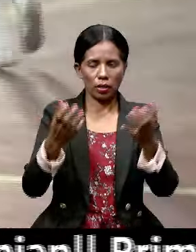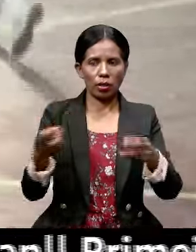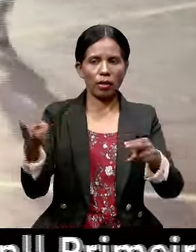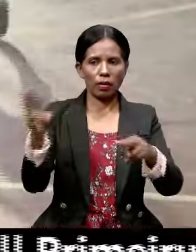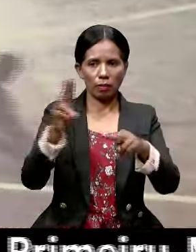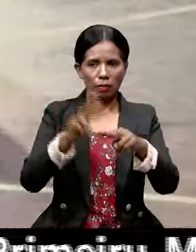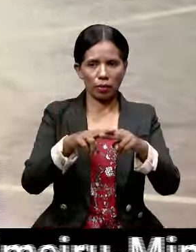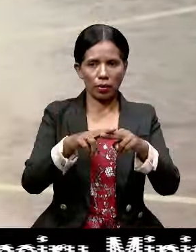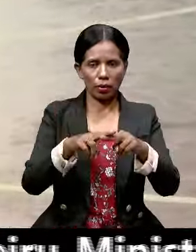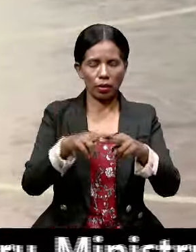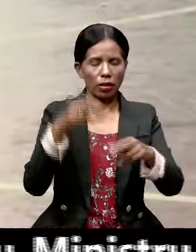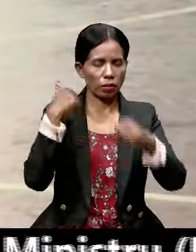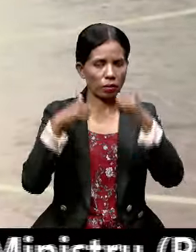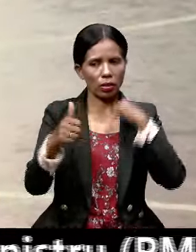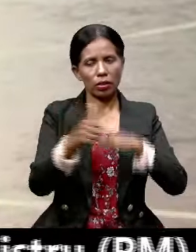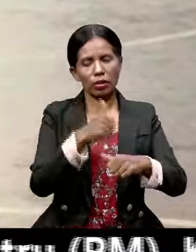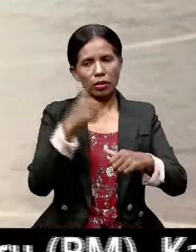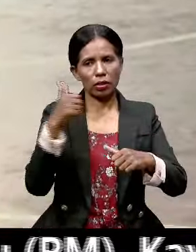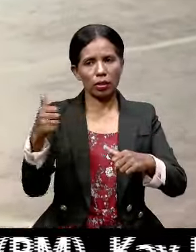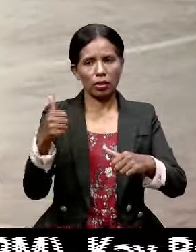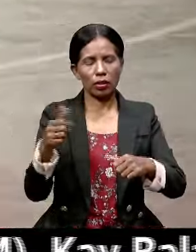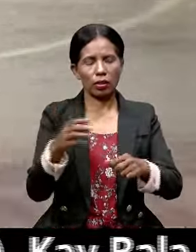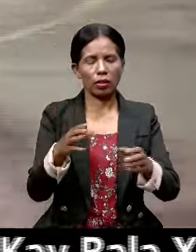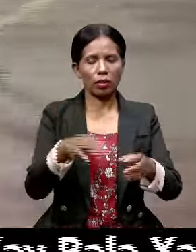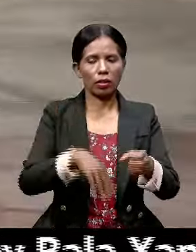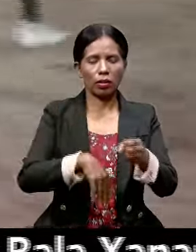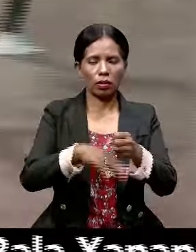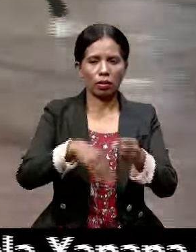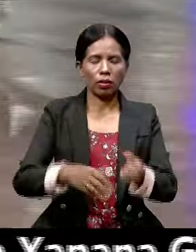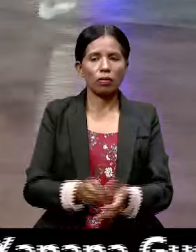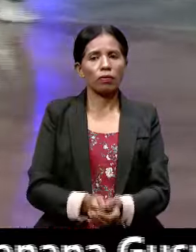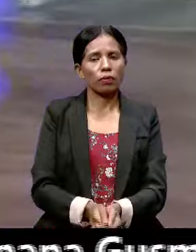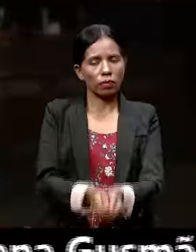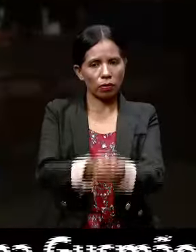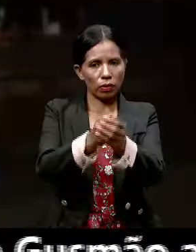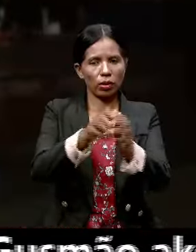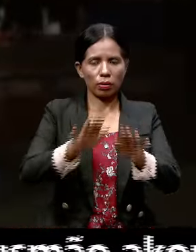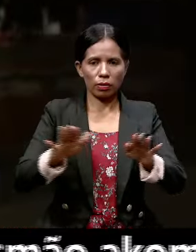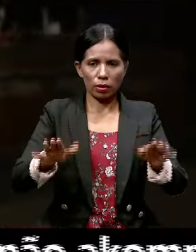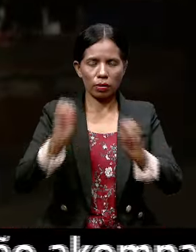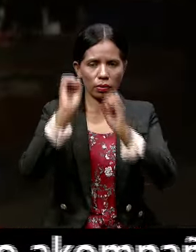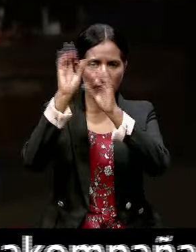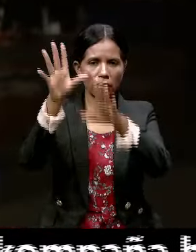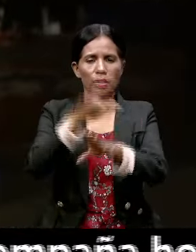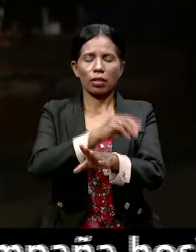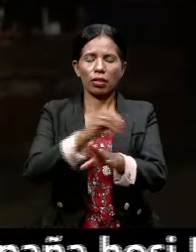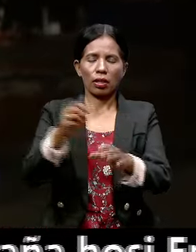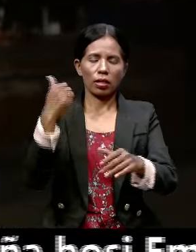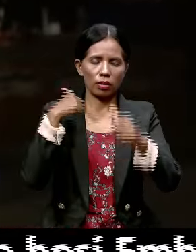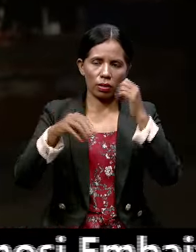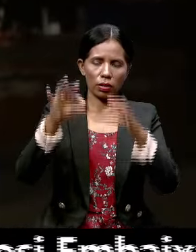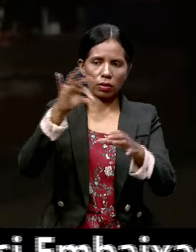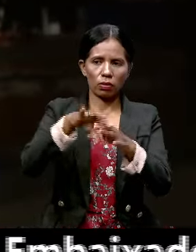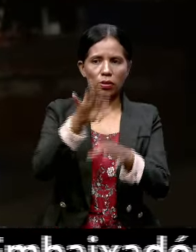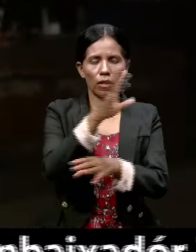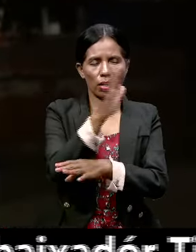mos aktividade selo kanesan kapo bot volleyball basketball no aktividade selo manesan kuda yo